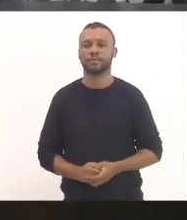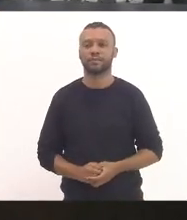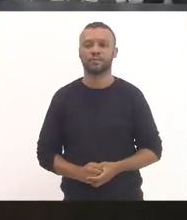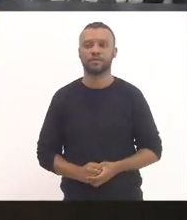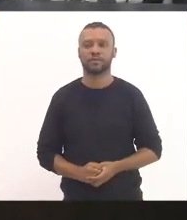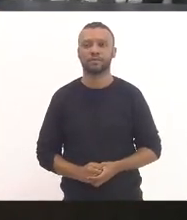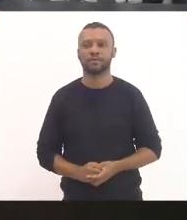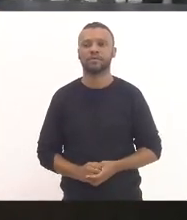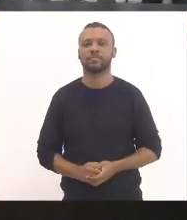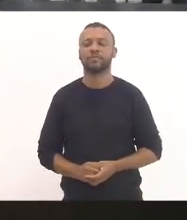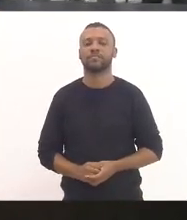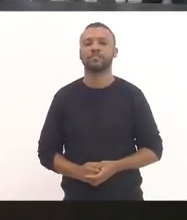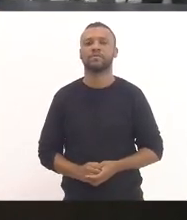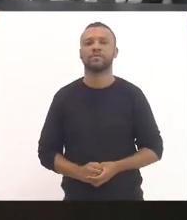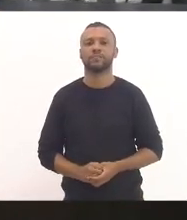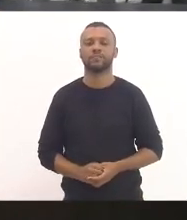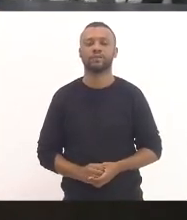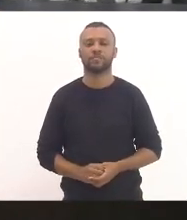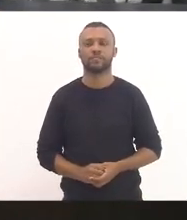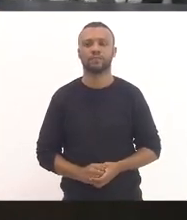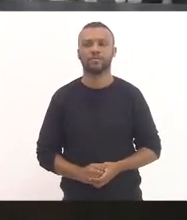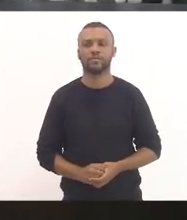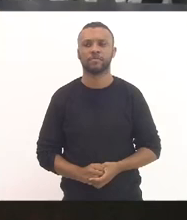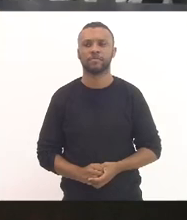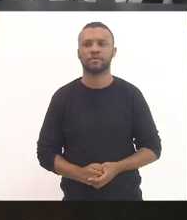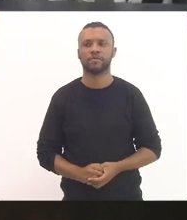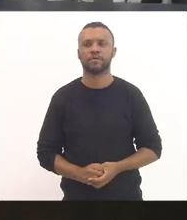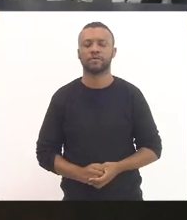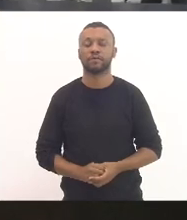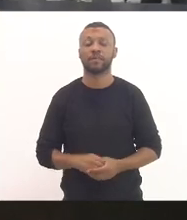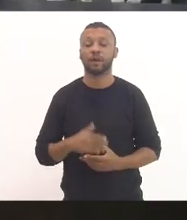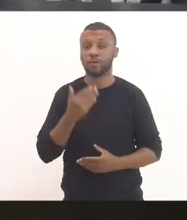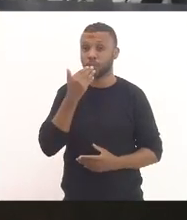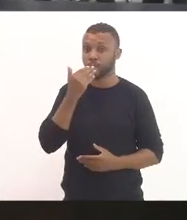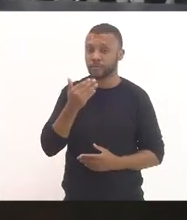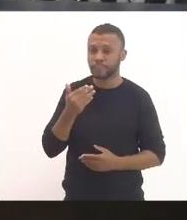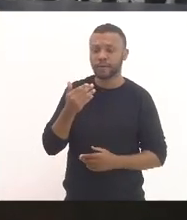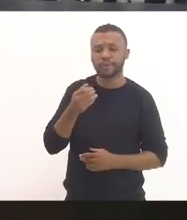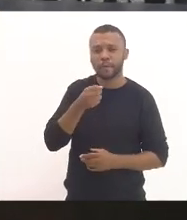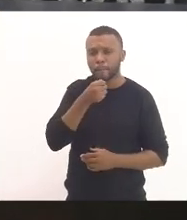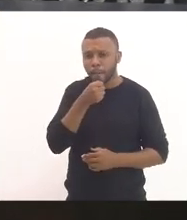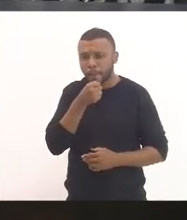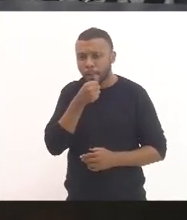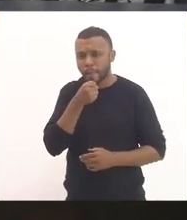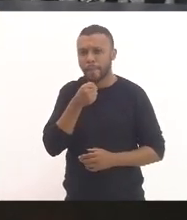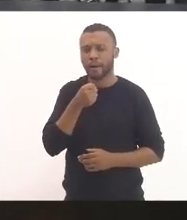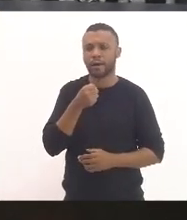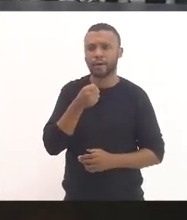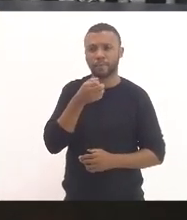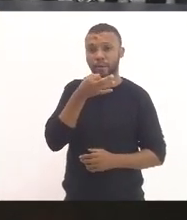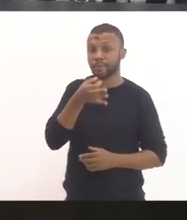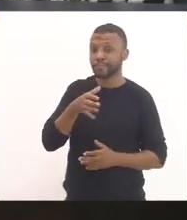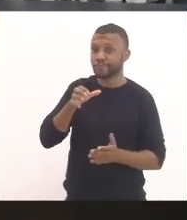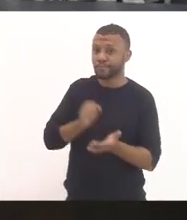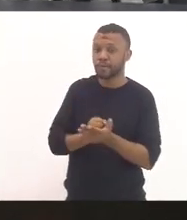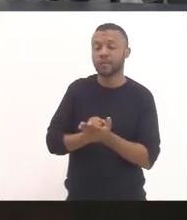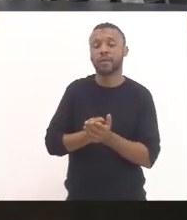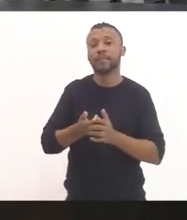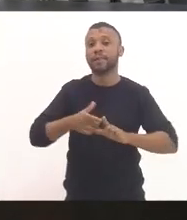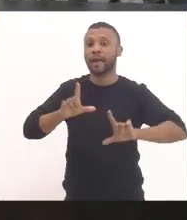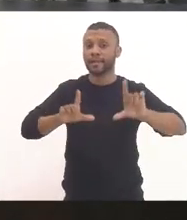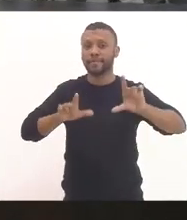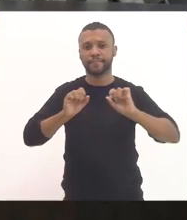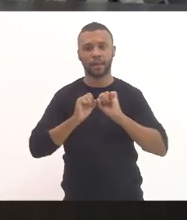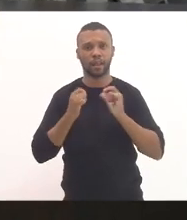E aí a ela vou pedir para o senhor usar o microfone sou usar o microfone para que fique registrado na TV